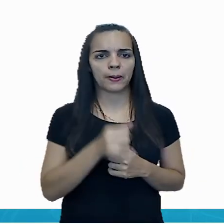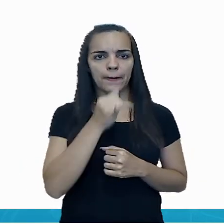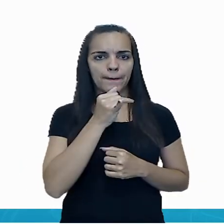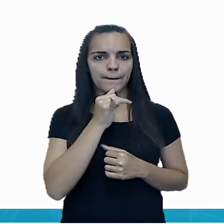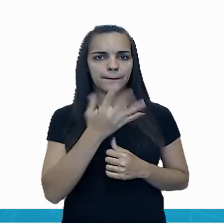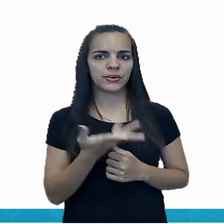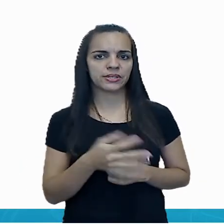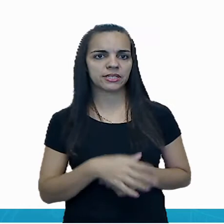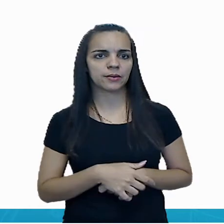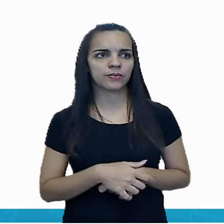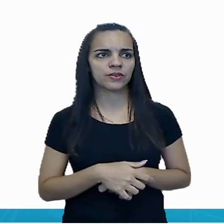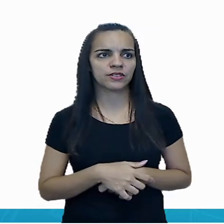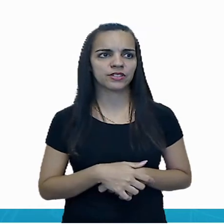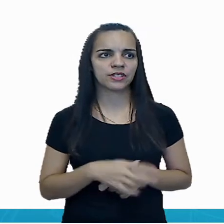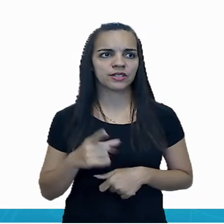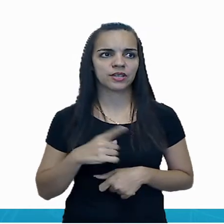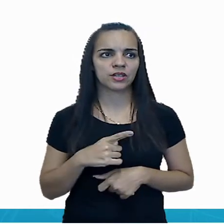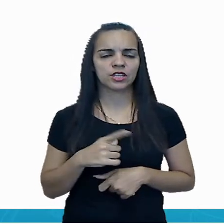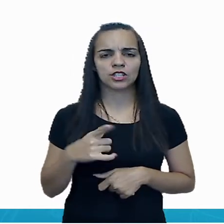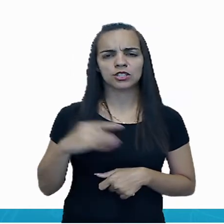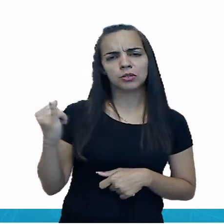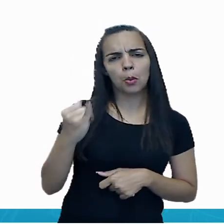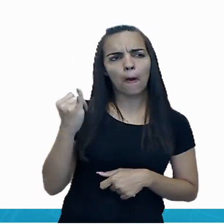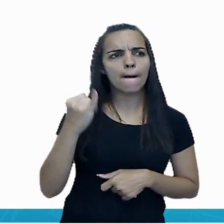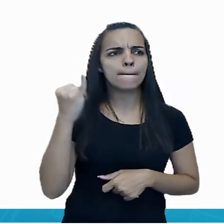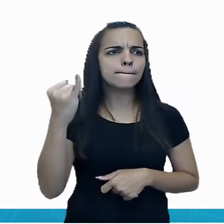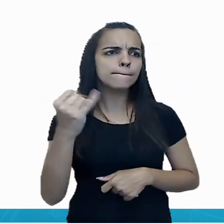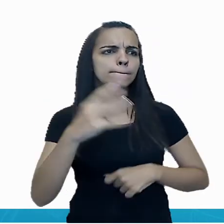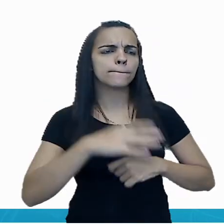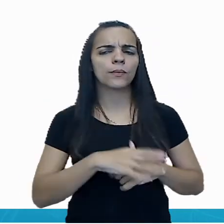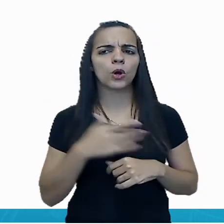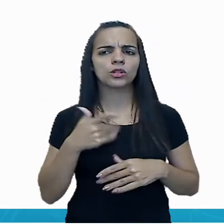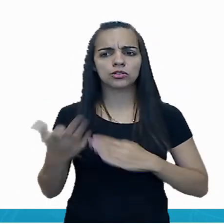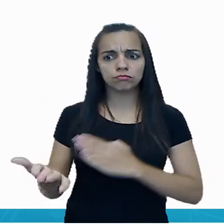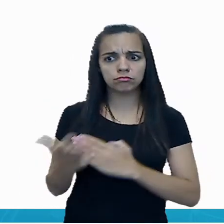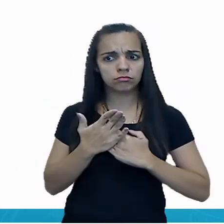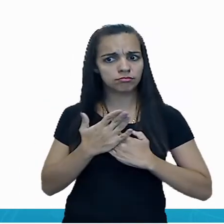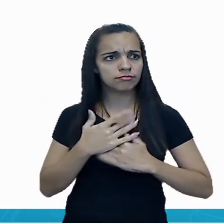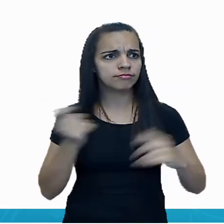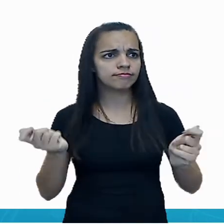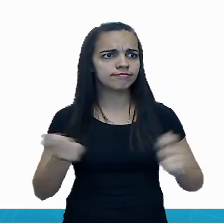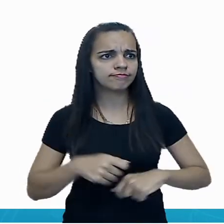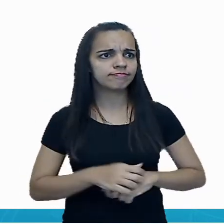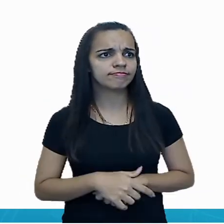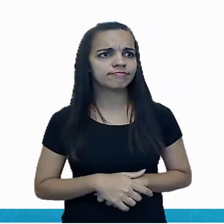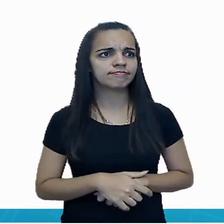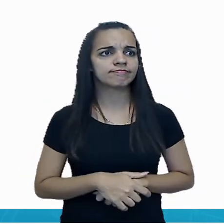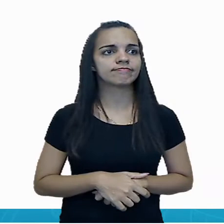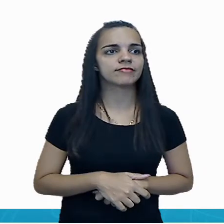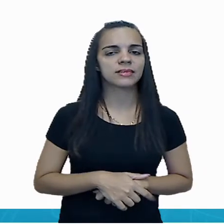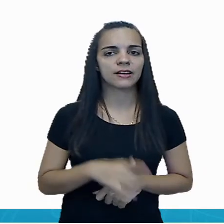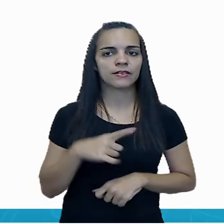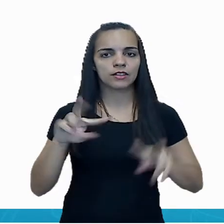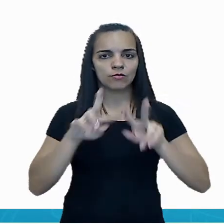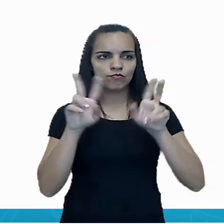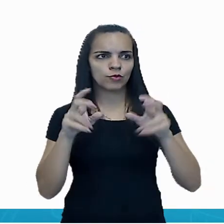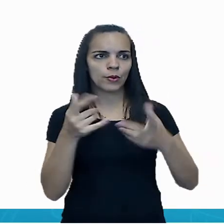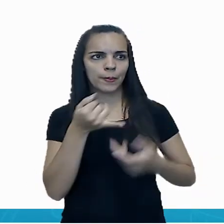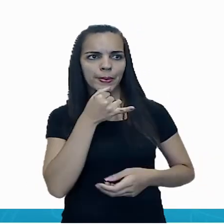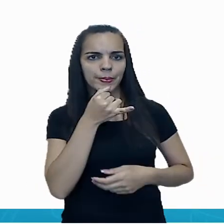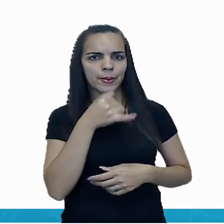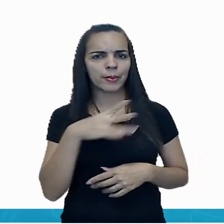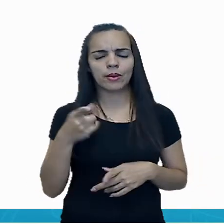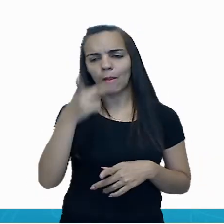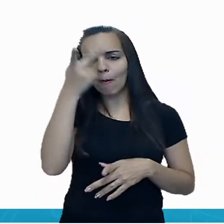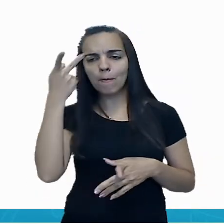dessas informações que são importantes e que nos favorecem. O podcast, ele informa o tema. Ele convida o leitor a